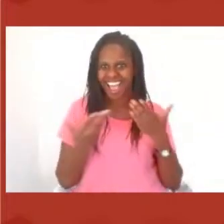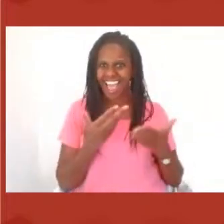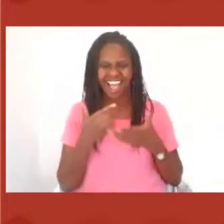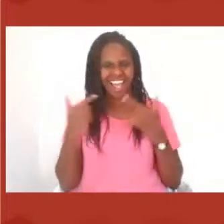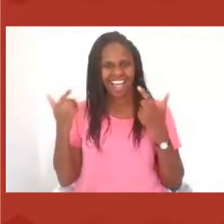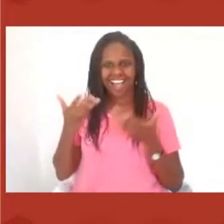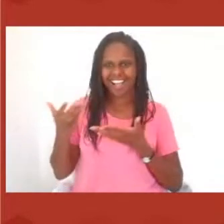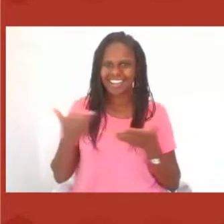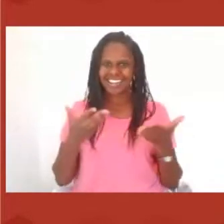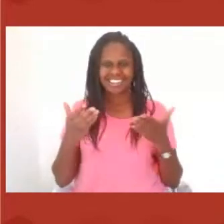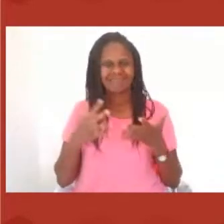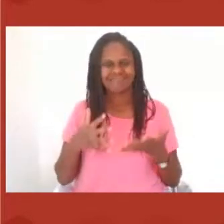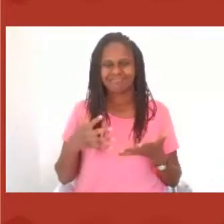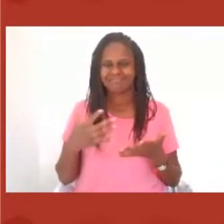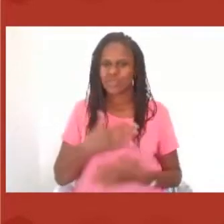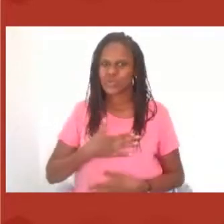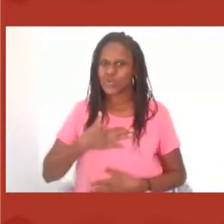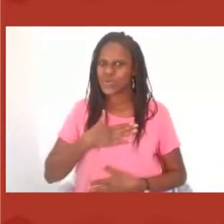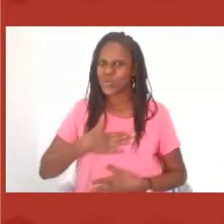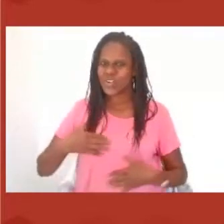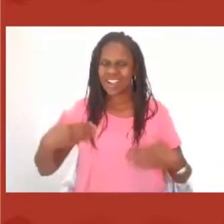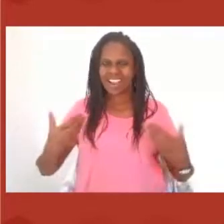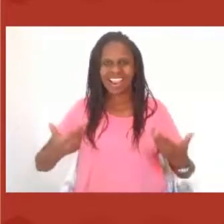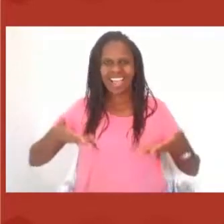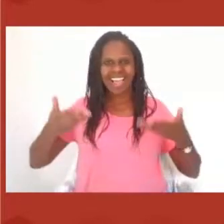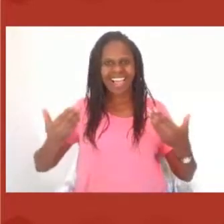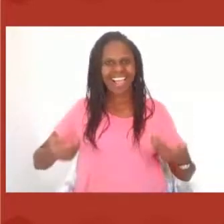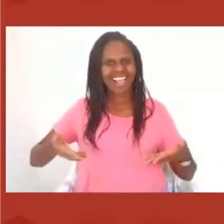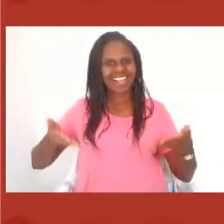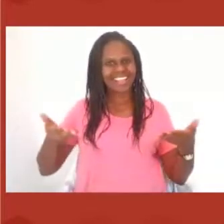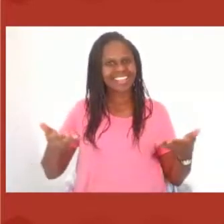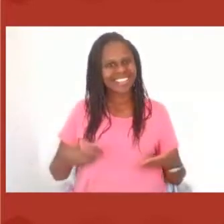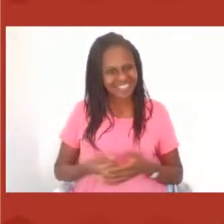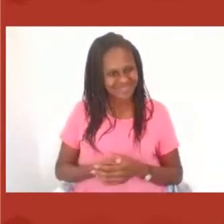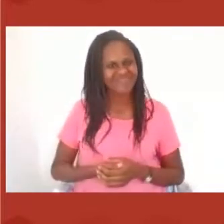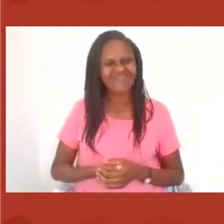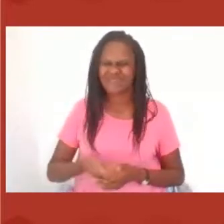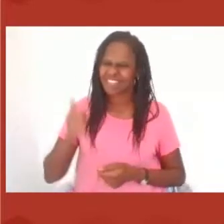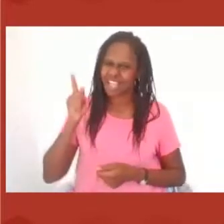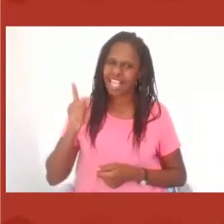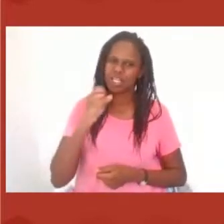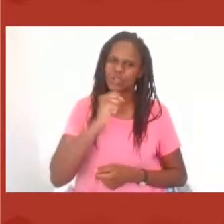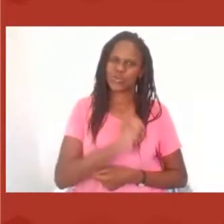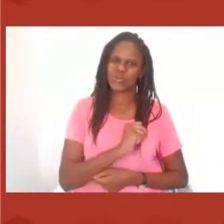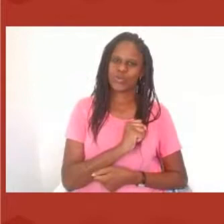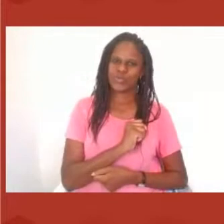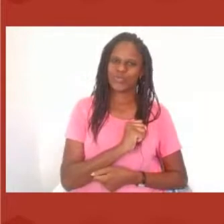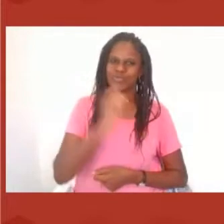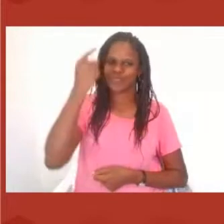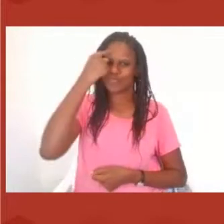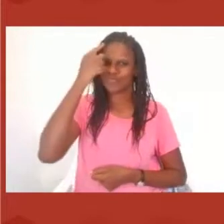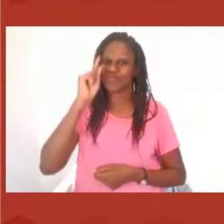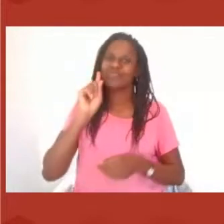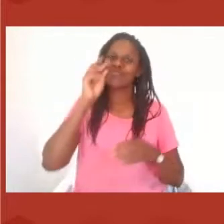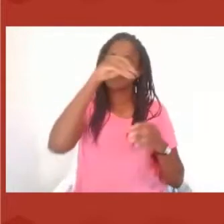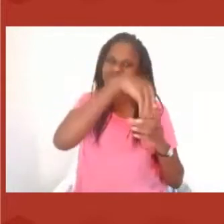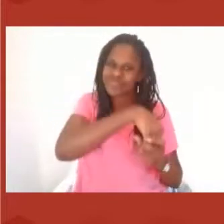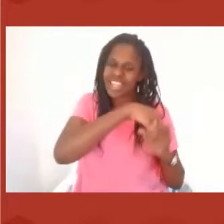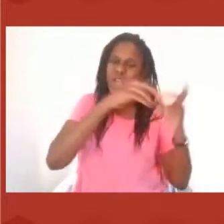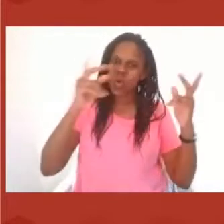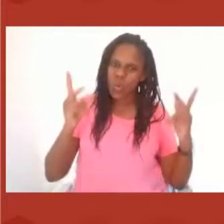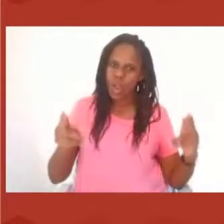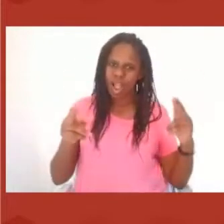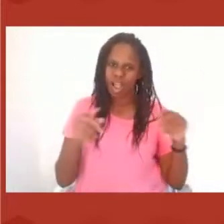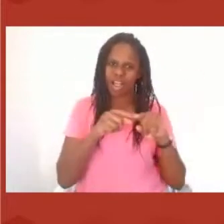descontração, esse clima agradável, leve, que fica. É isso que a gente tem que pensar em levar para a sala de aula, certo? Talvez uma